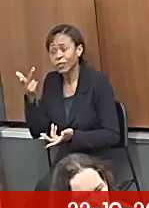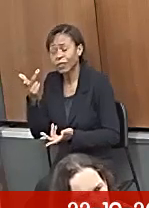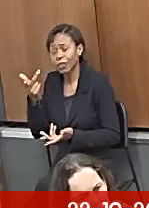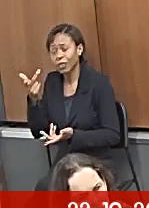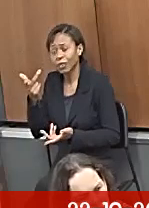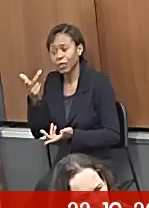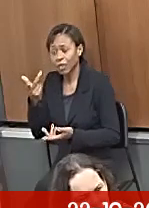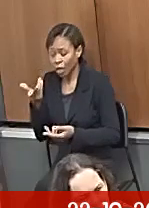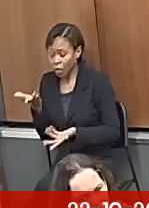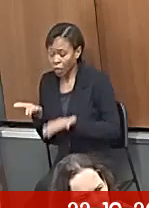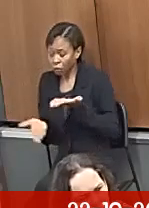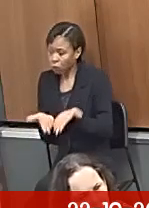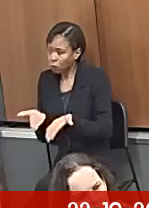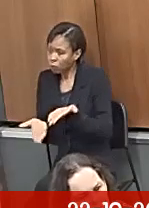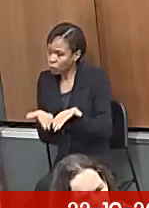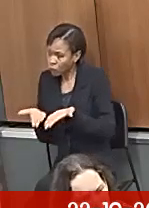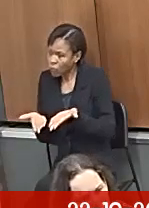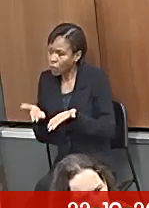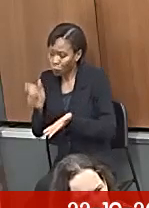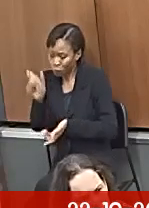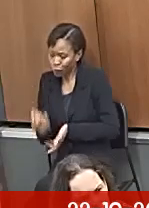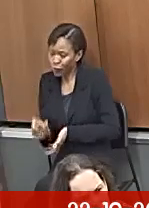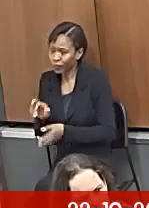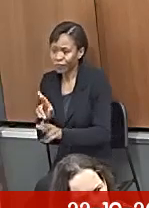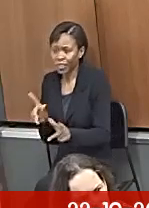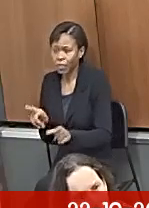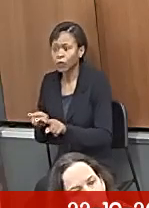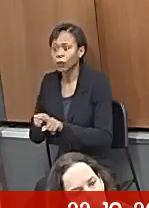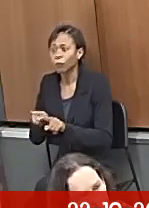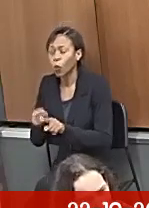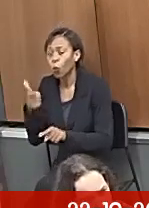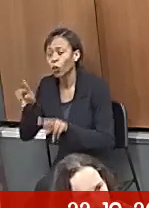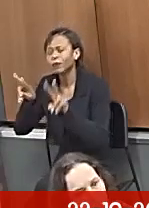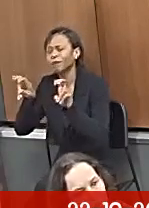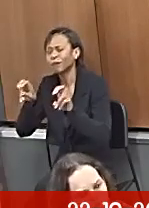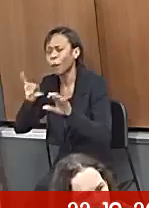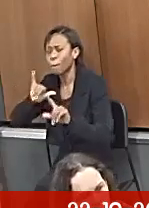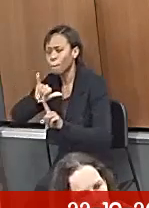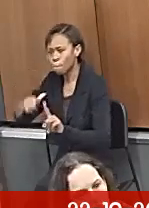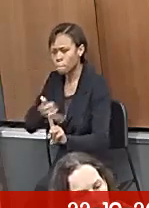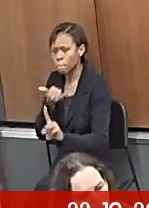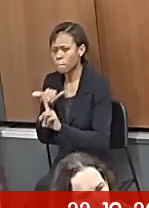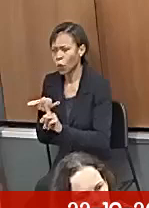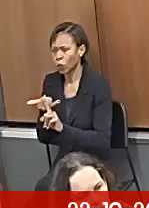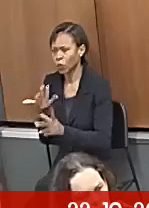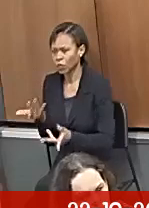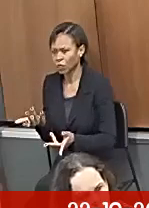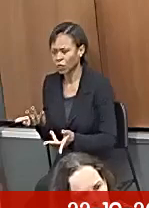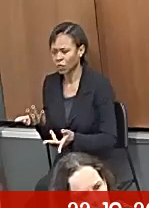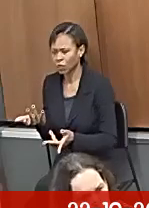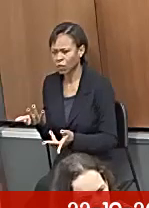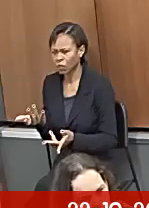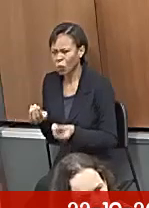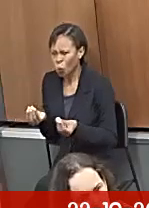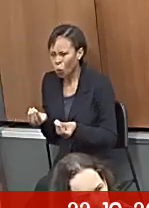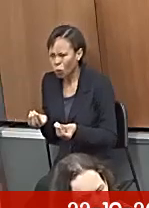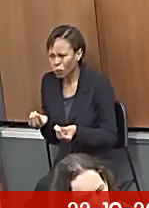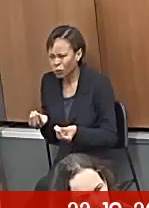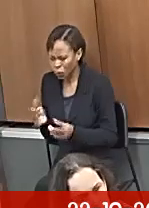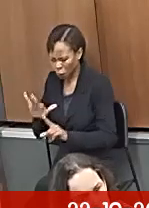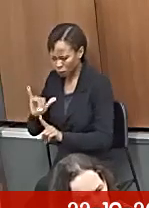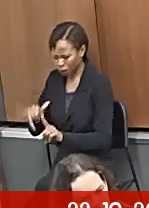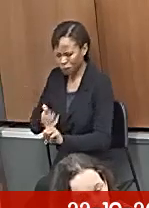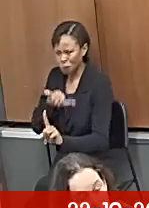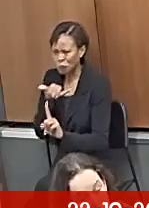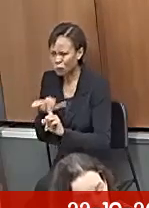com um diferente. Outro exemplo é o bullying, gente. Não pode ter um ser humano. O que o bullying faz com a criança hoje em